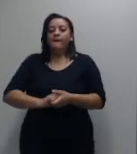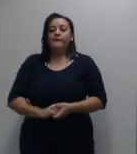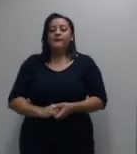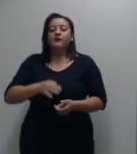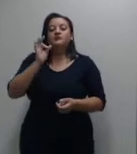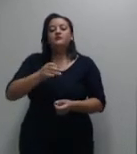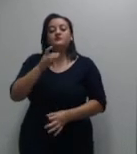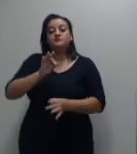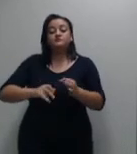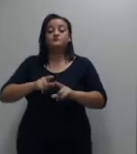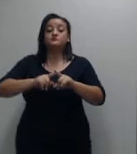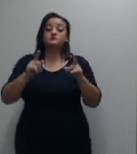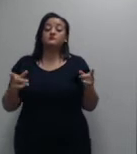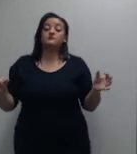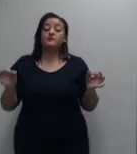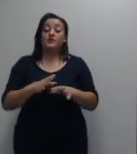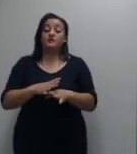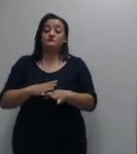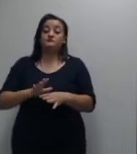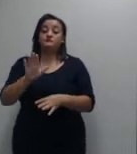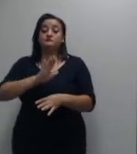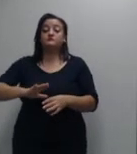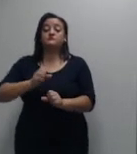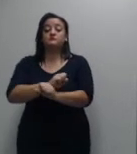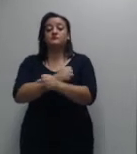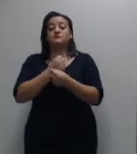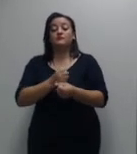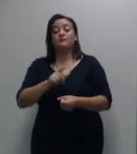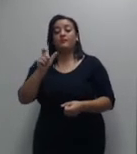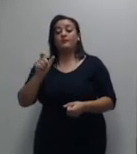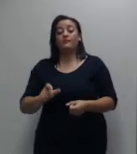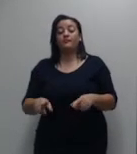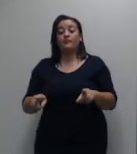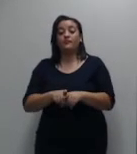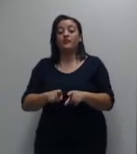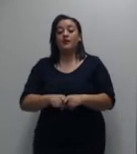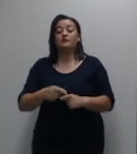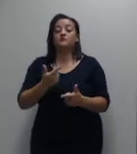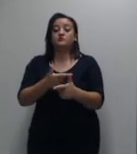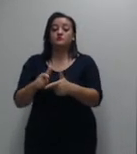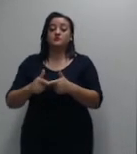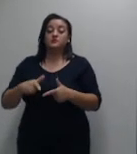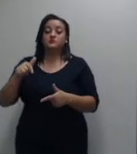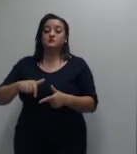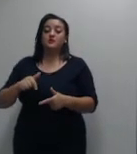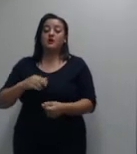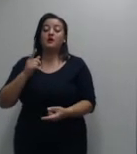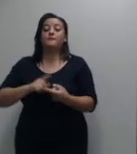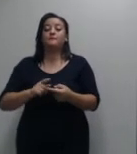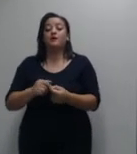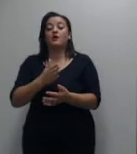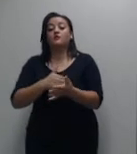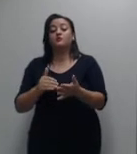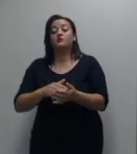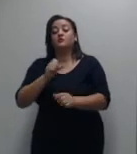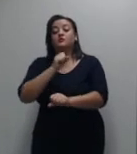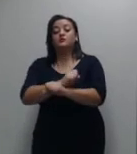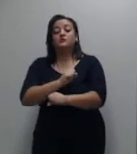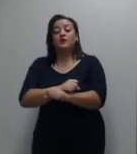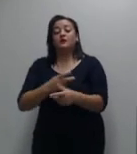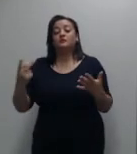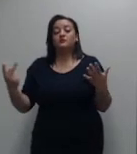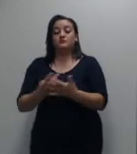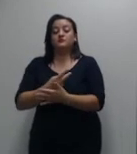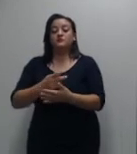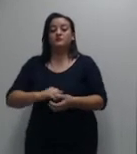jogadora mais perto dos 60 defesa da parte numa situação não precisa eminente porque porque tudo se esperava aconteceu